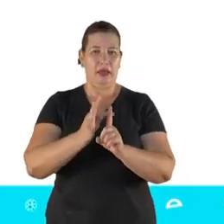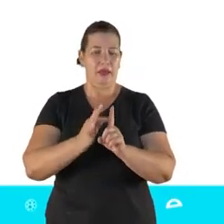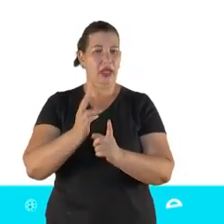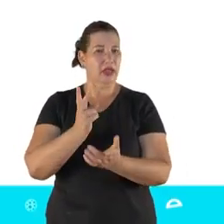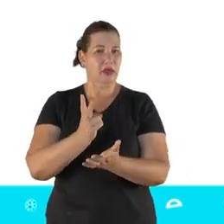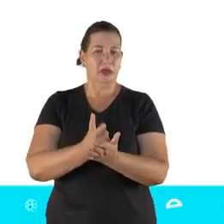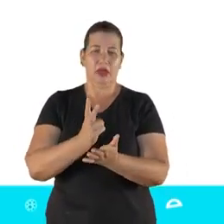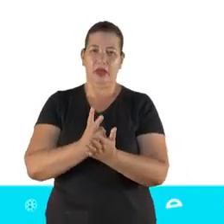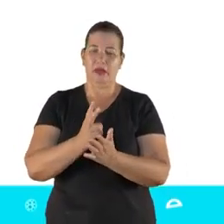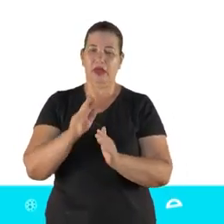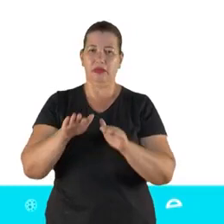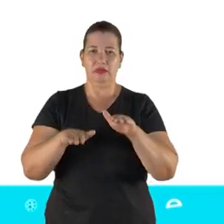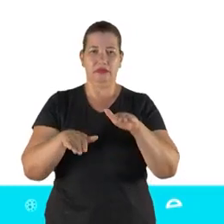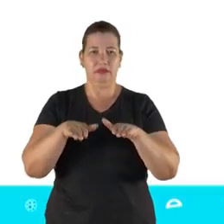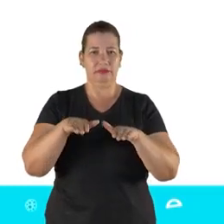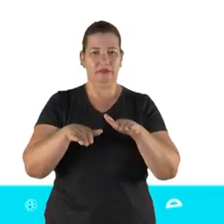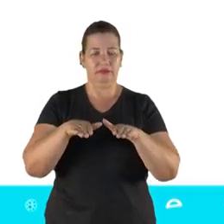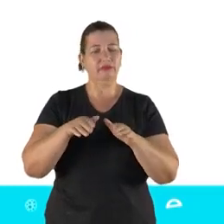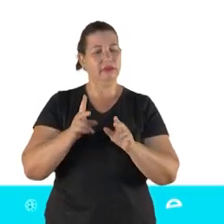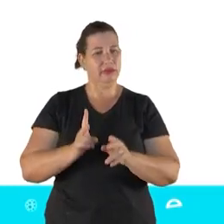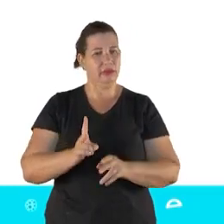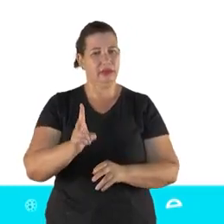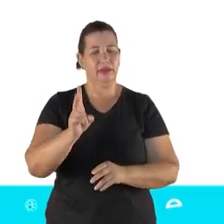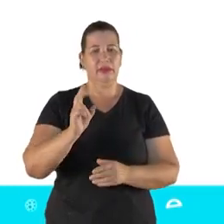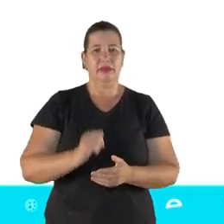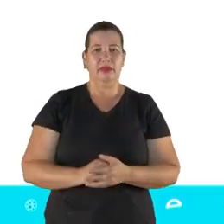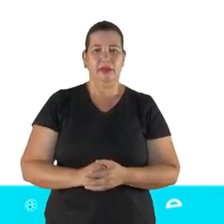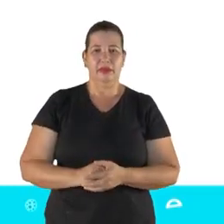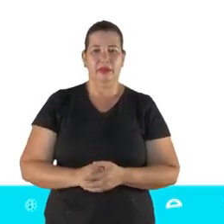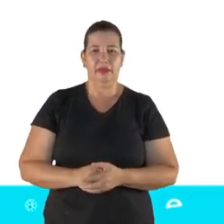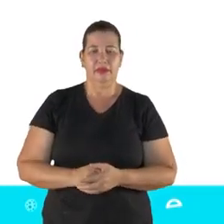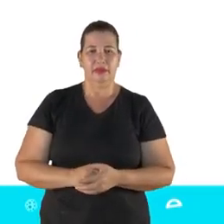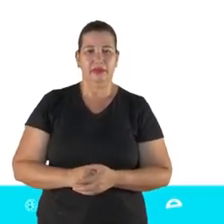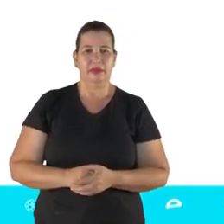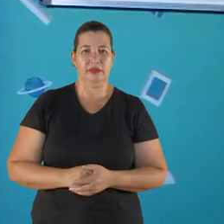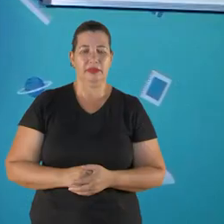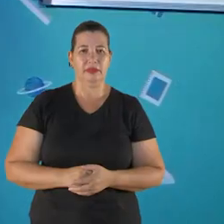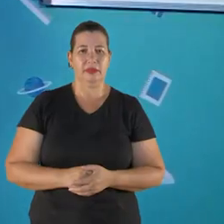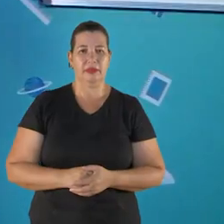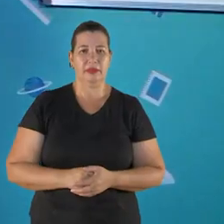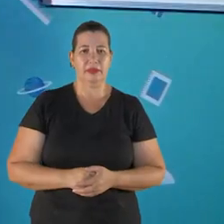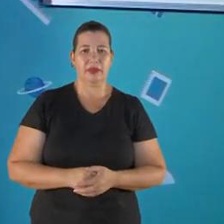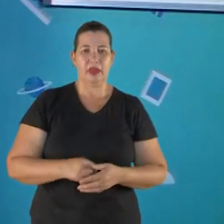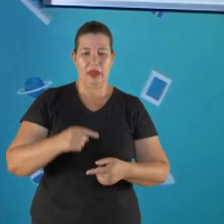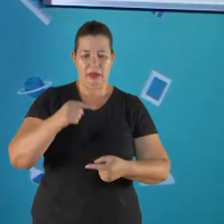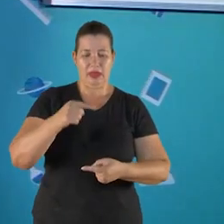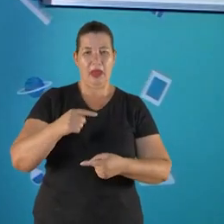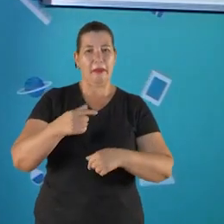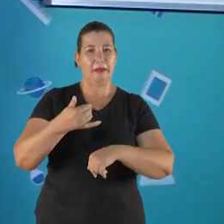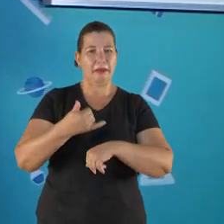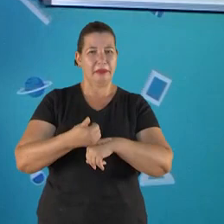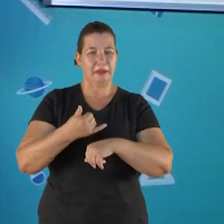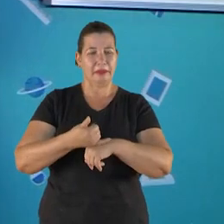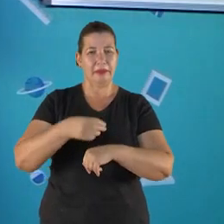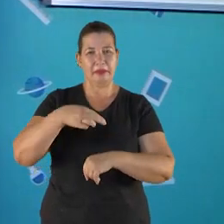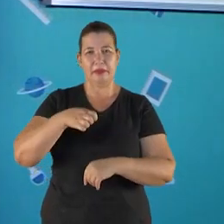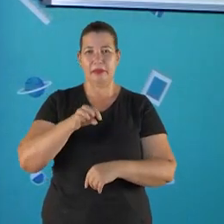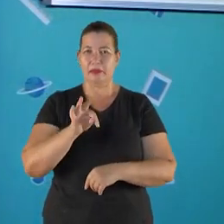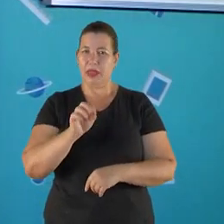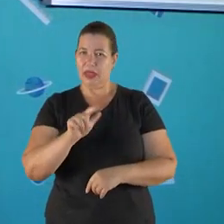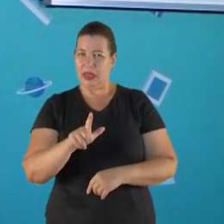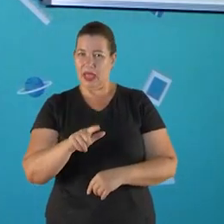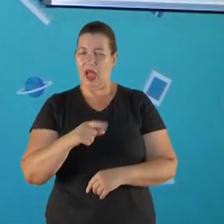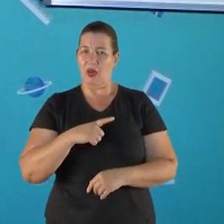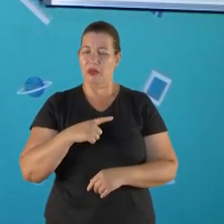e a temperatura mantém-se constante por muito mais tempo. As latinhas de